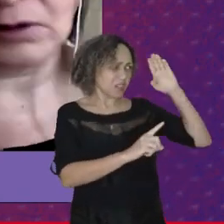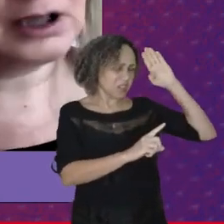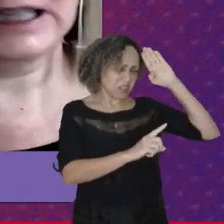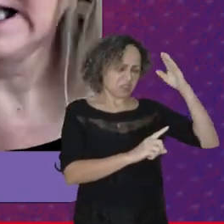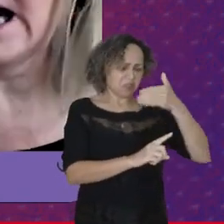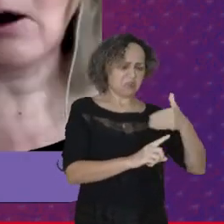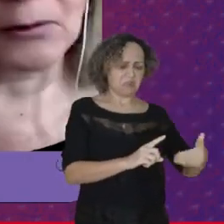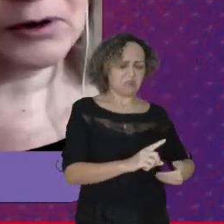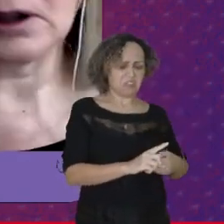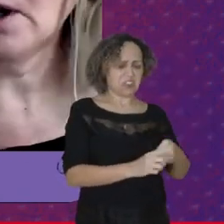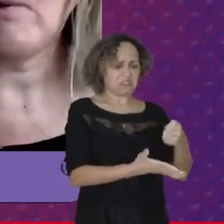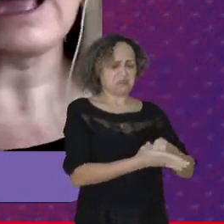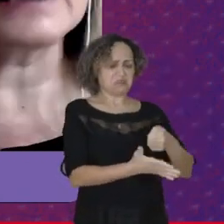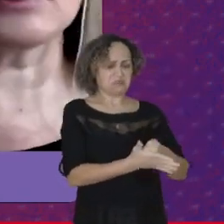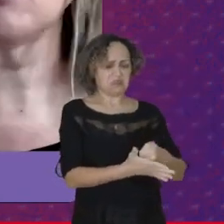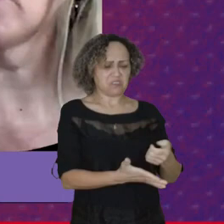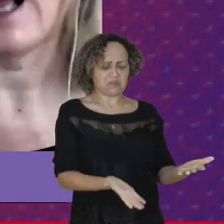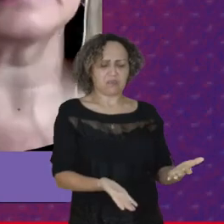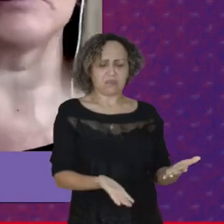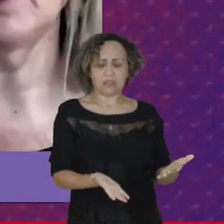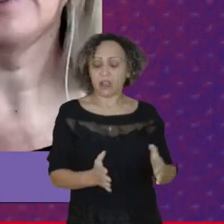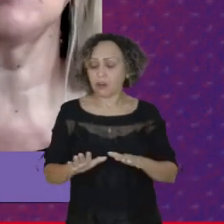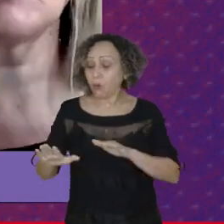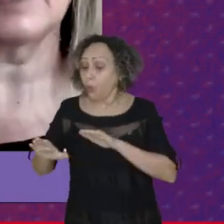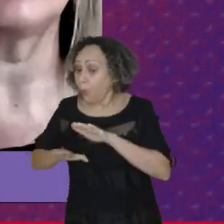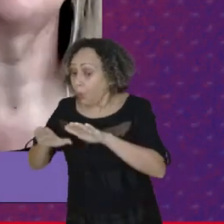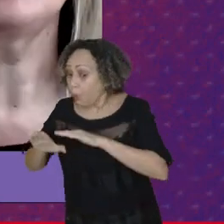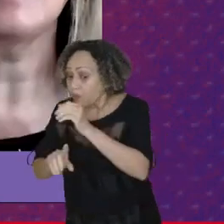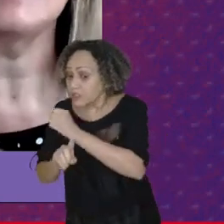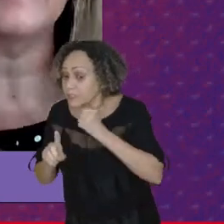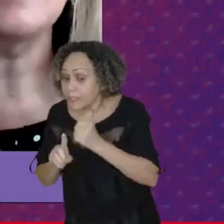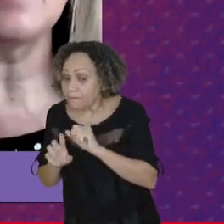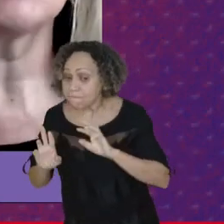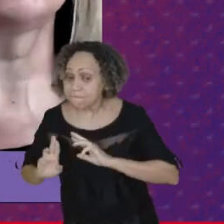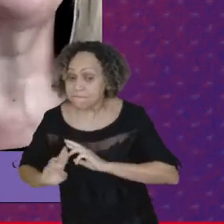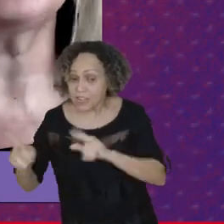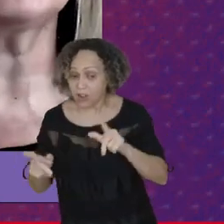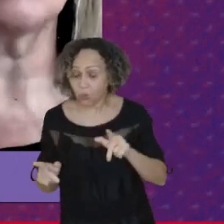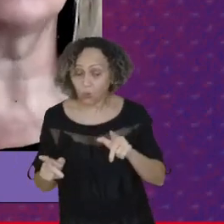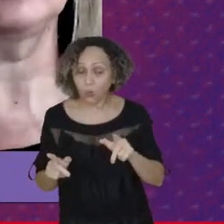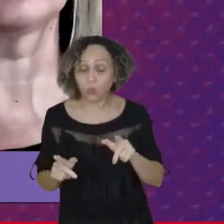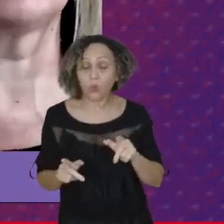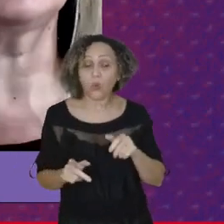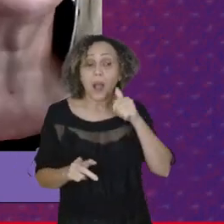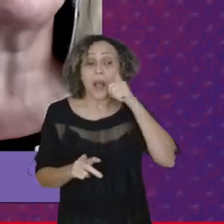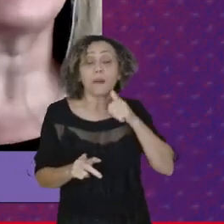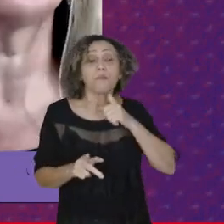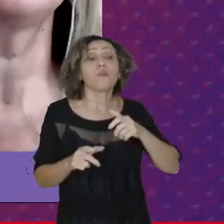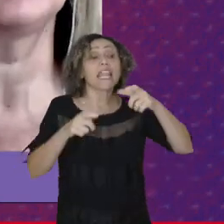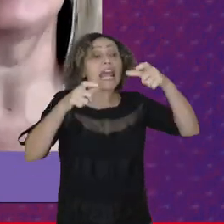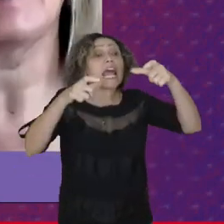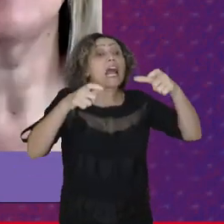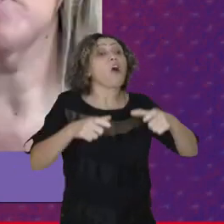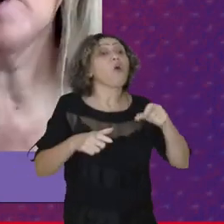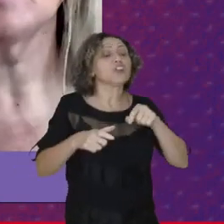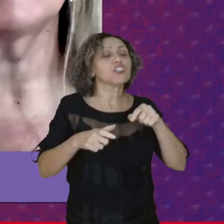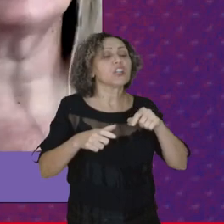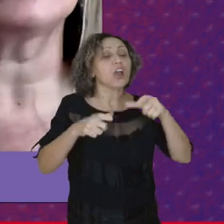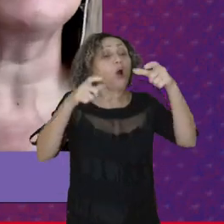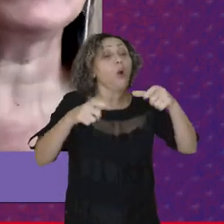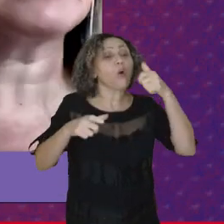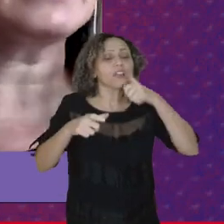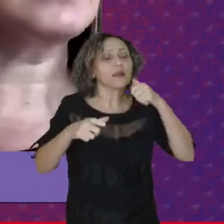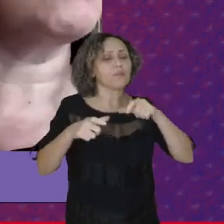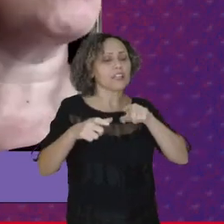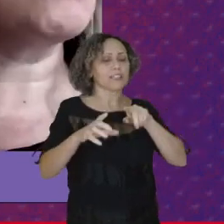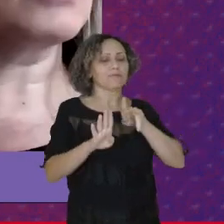falam, não é esse o lugar da mulher. O lugar da mulher é no protagonismo, não na passividade de